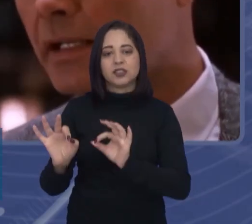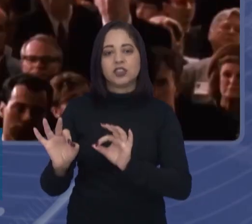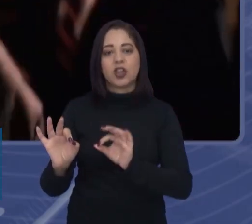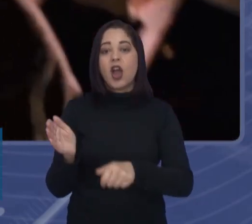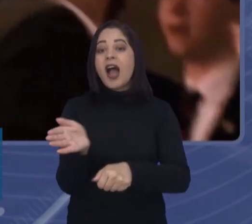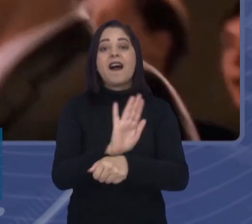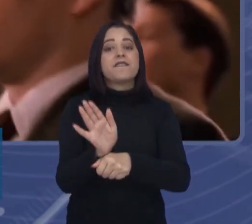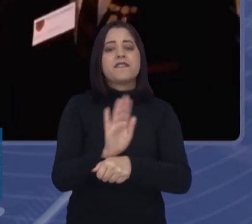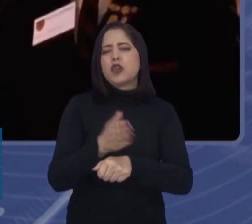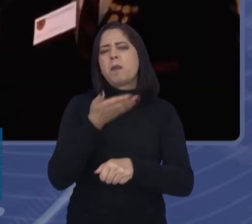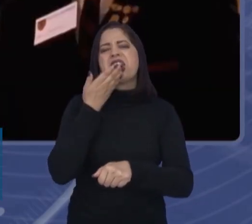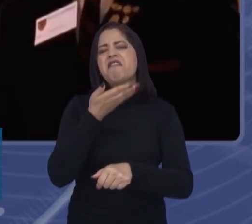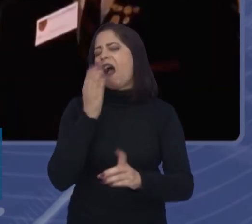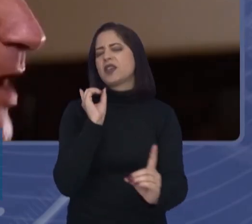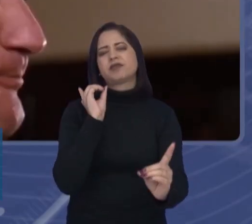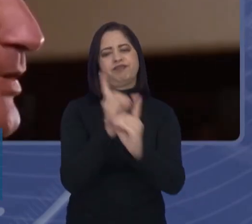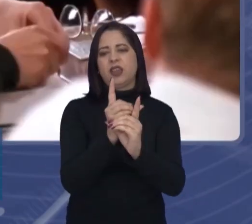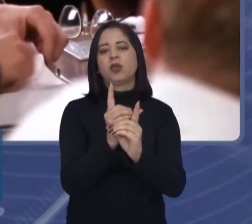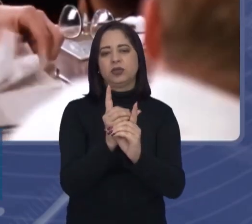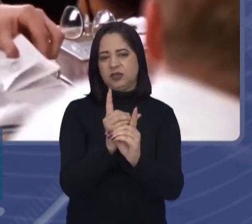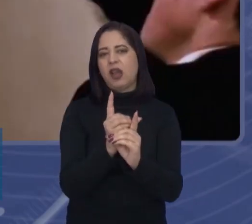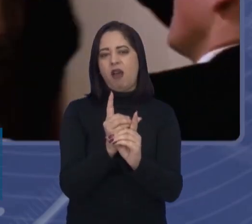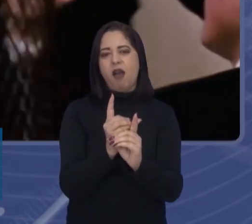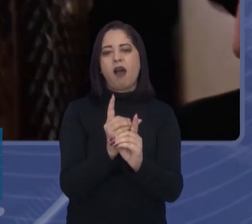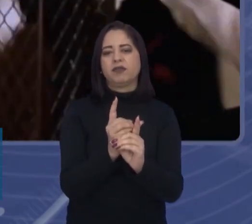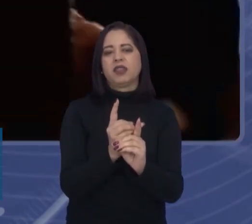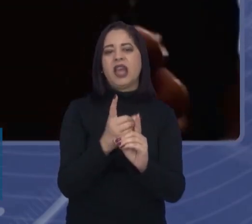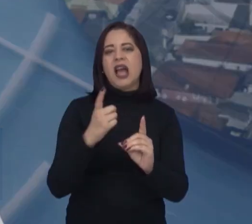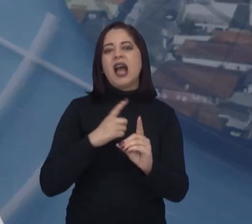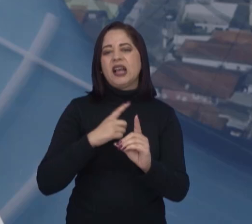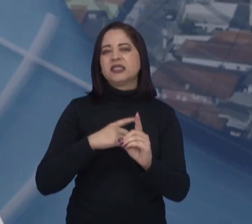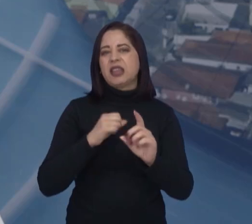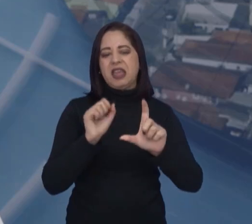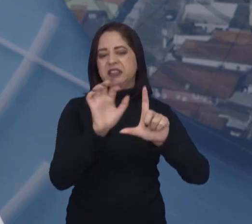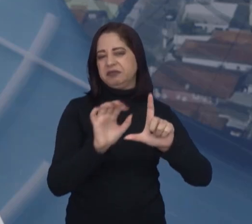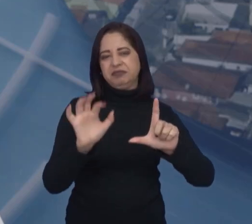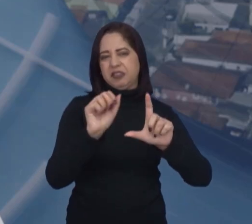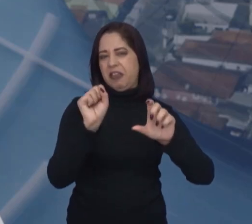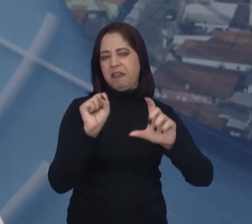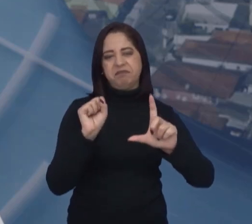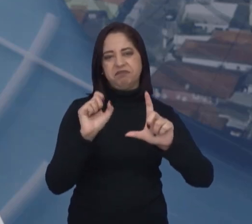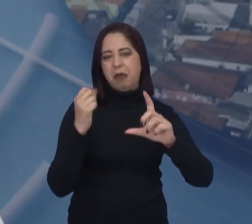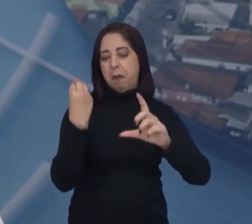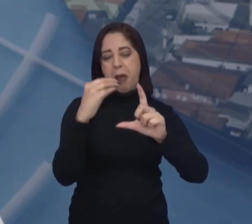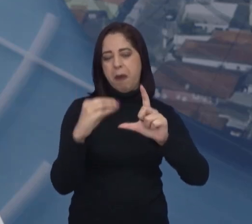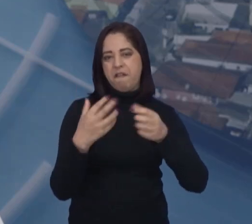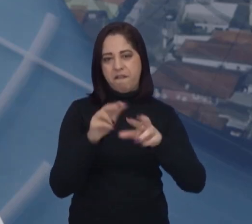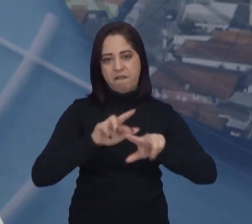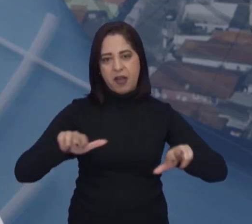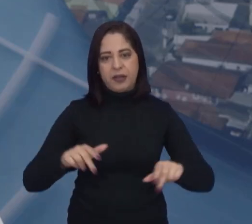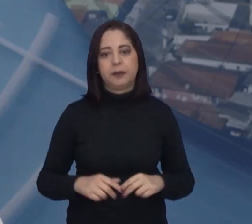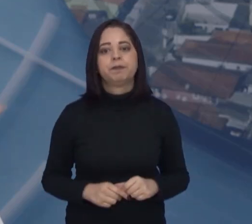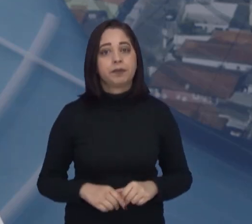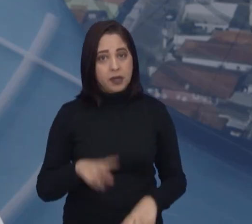Mortos é um filme fácil de se encontrar, tá em várias plataformas de streaming. É um problema, né, Rafael? Aí